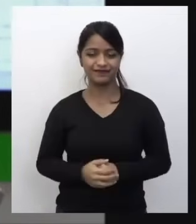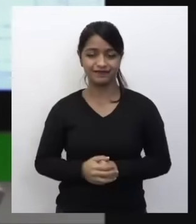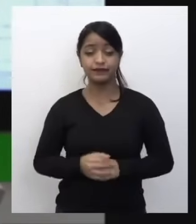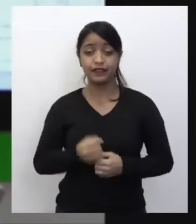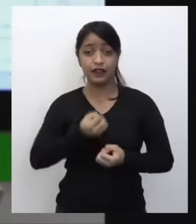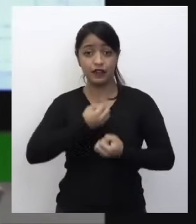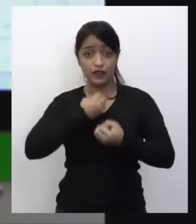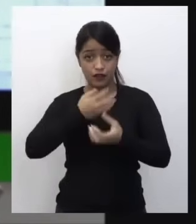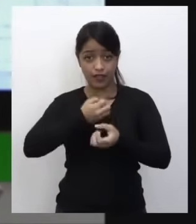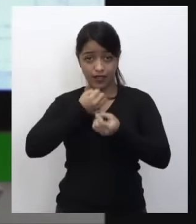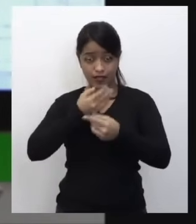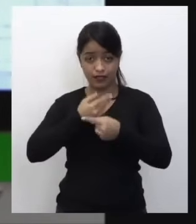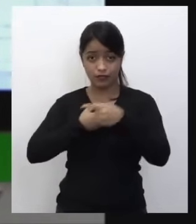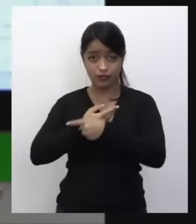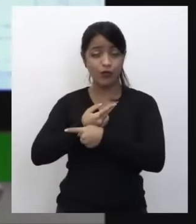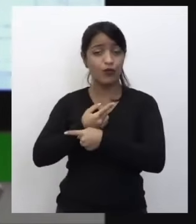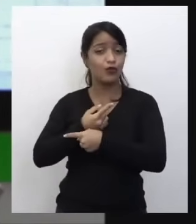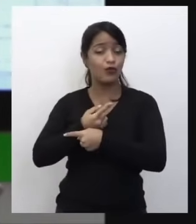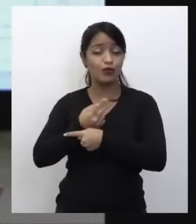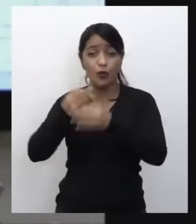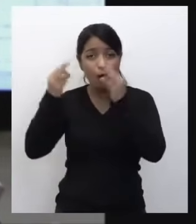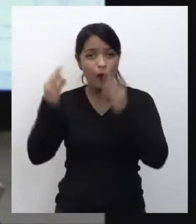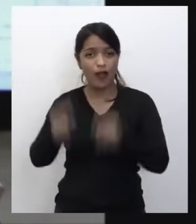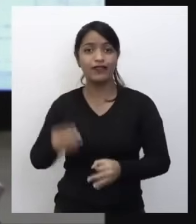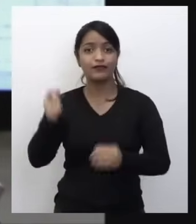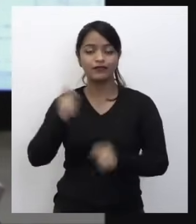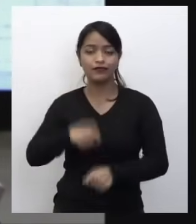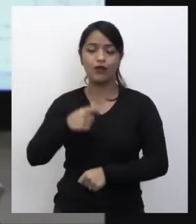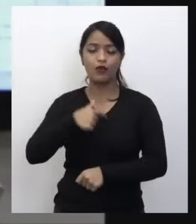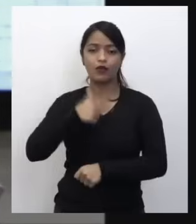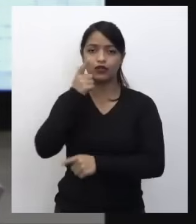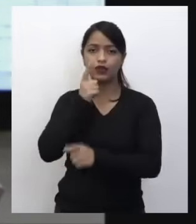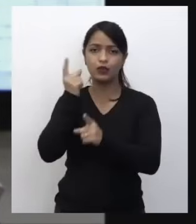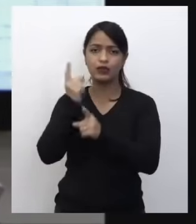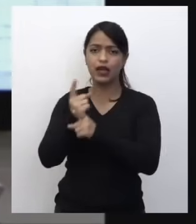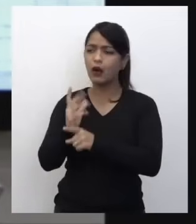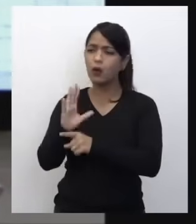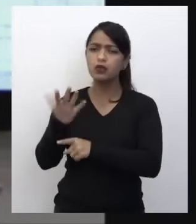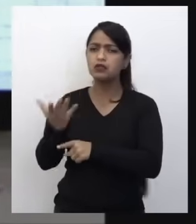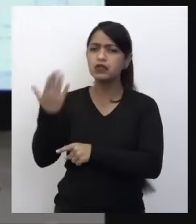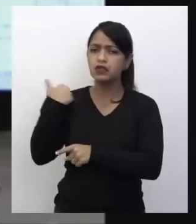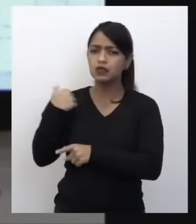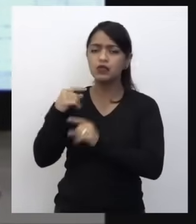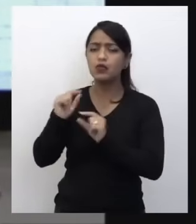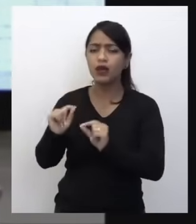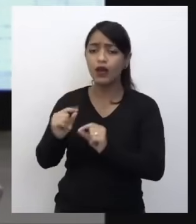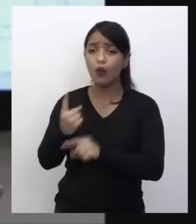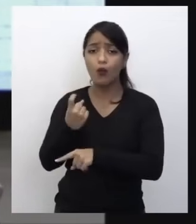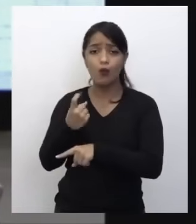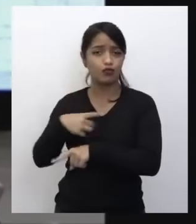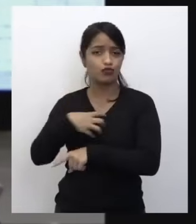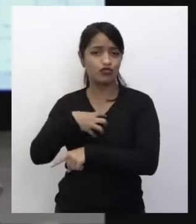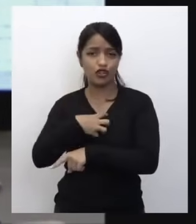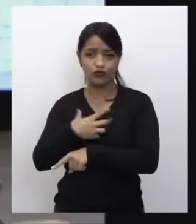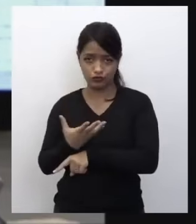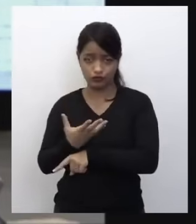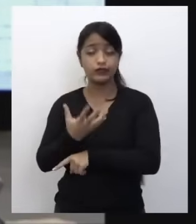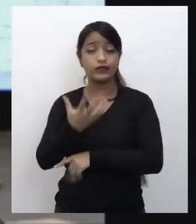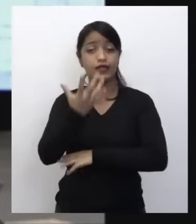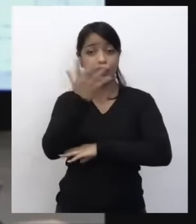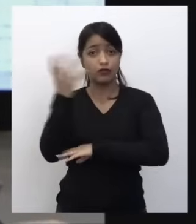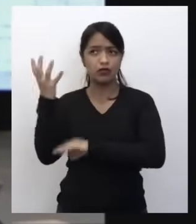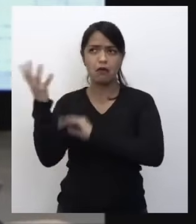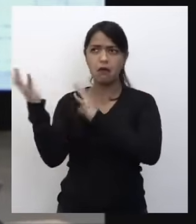ter o que aconteceu de real, ou seja, a mãe natureza rodou um experimento climático para nós e que nós temos que analisar